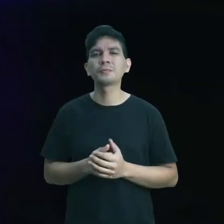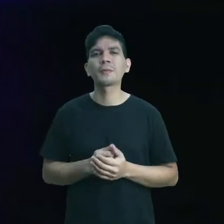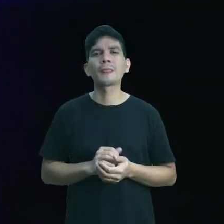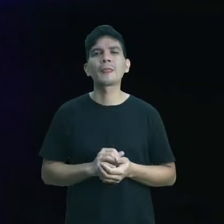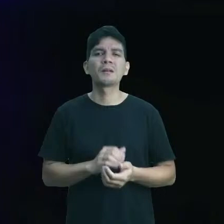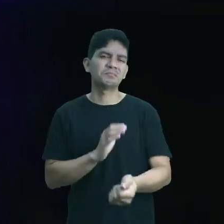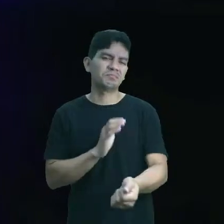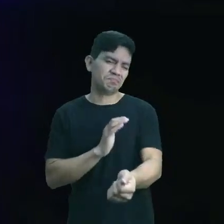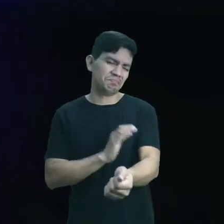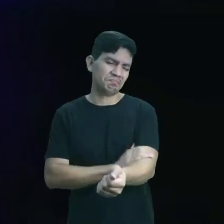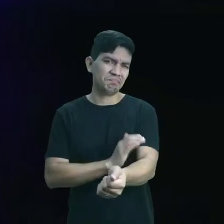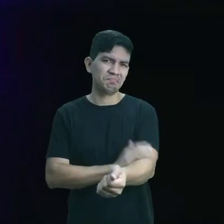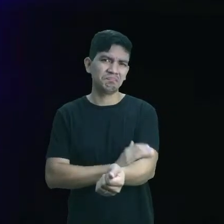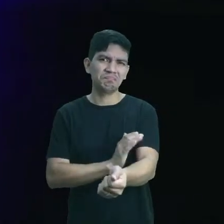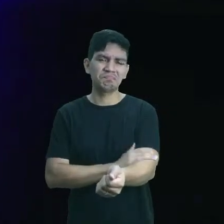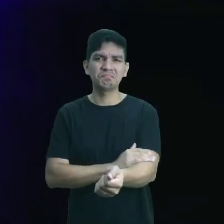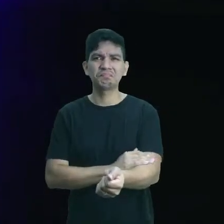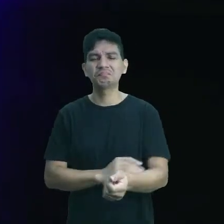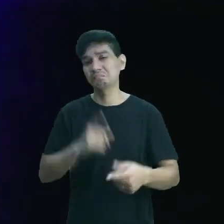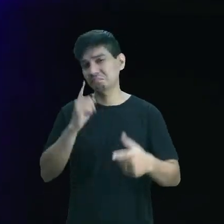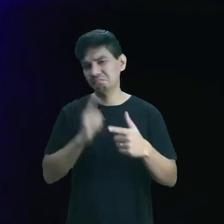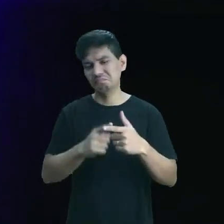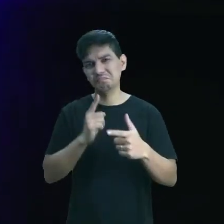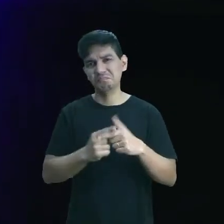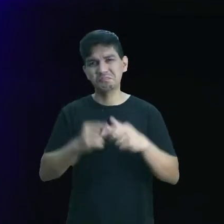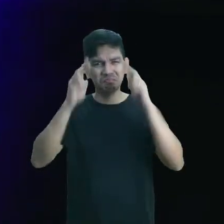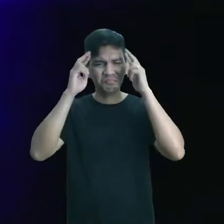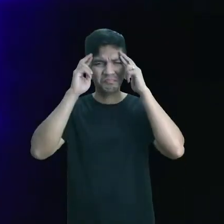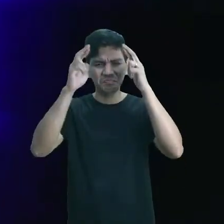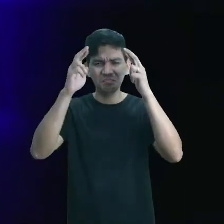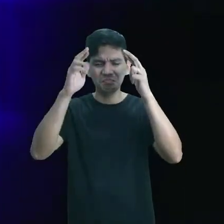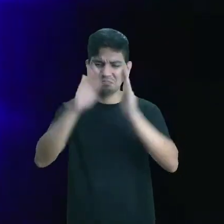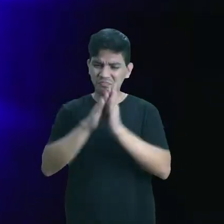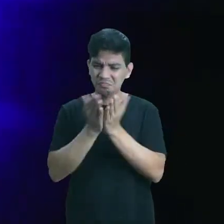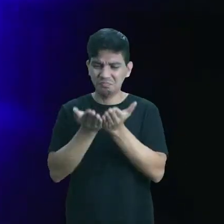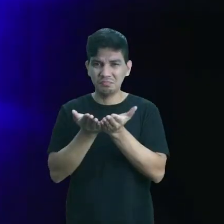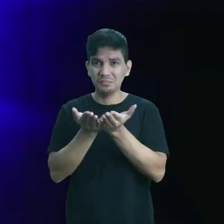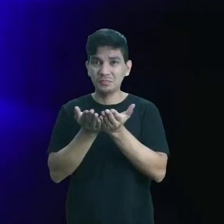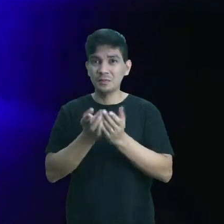Por quê? Obedeceu a palavra. Tem uma regra,